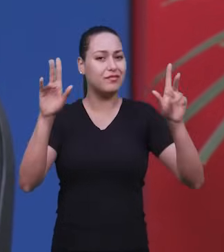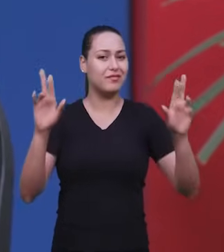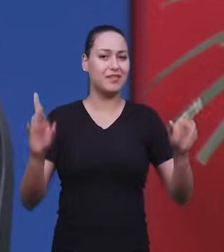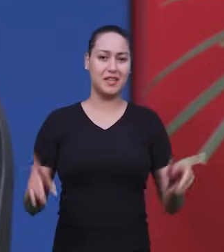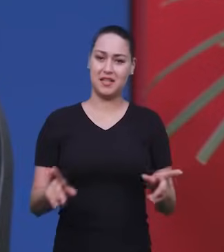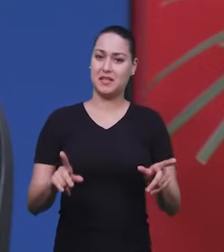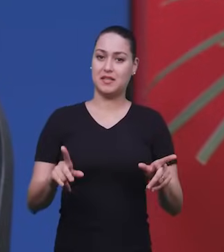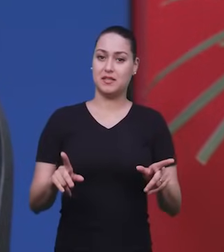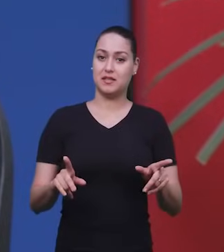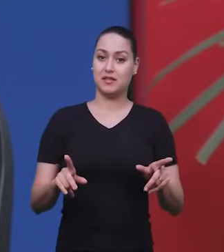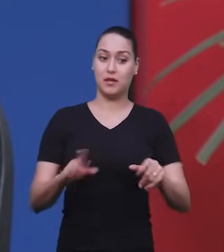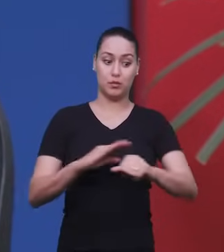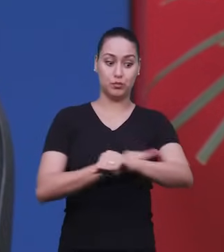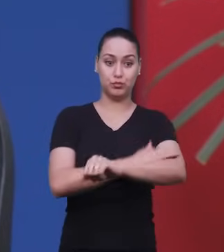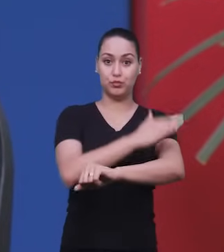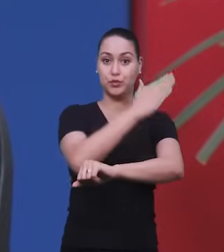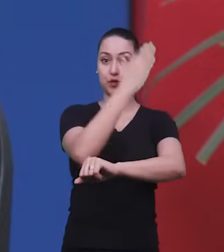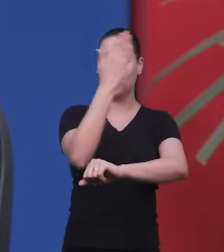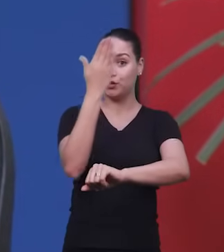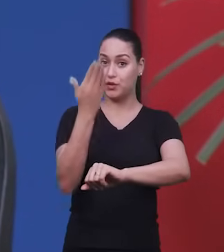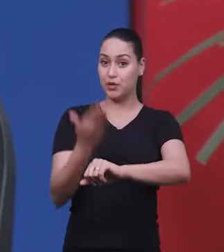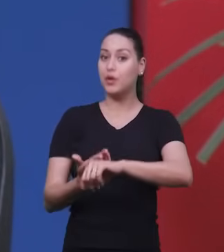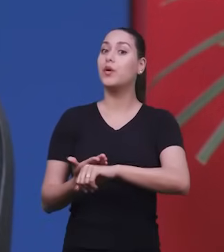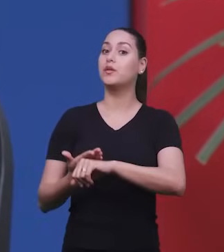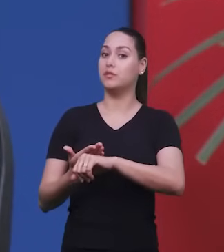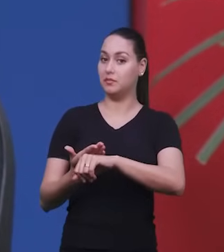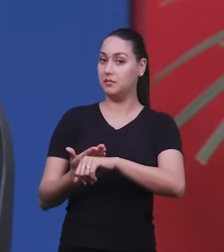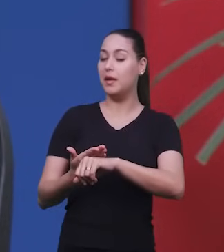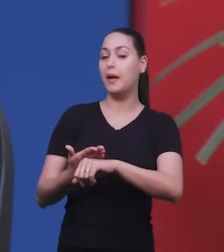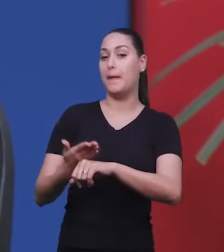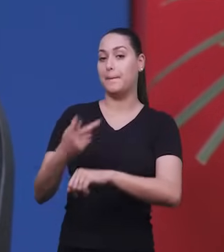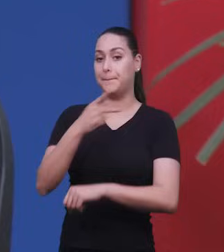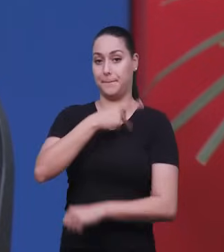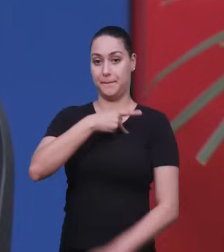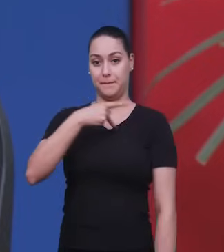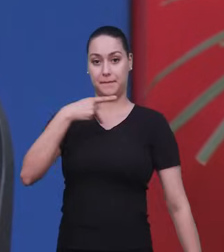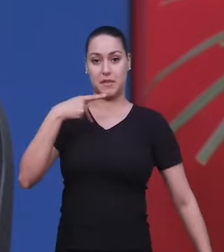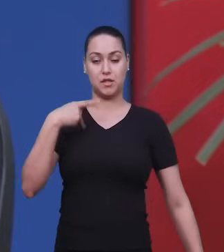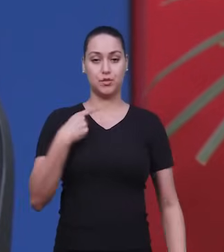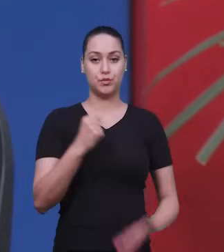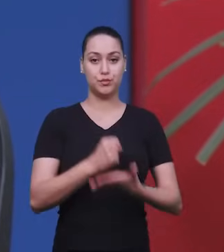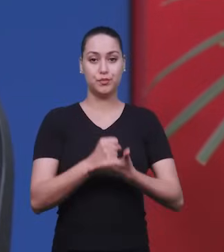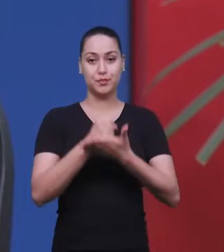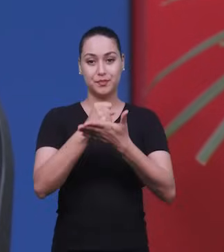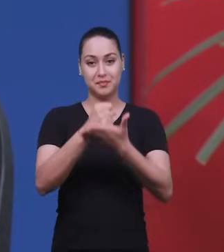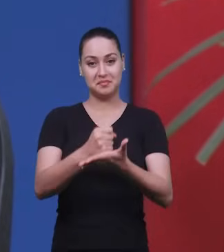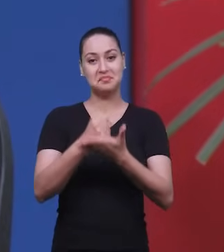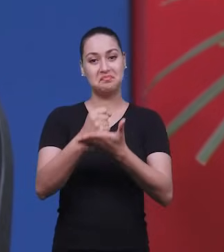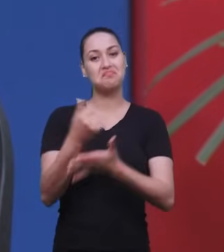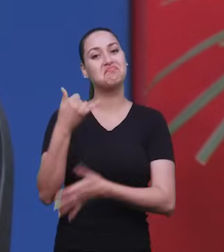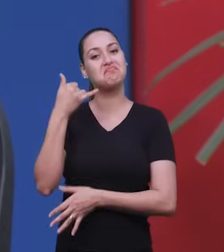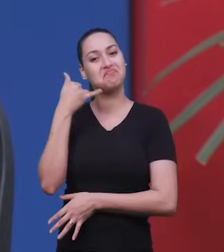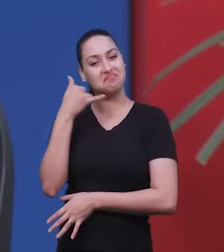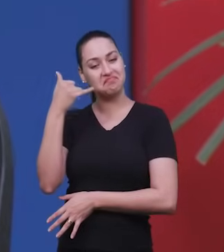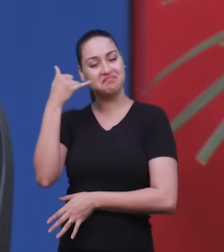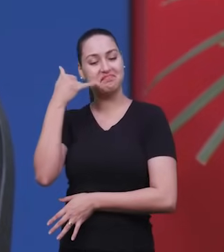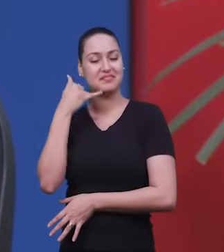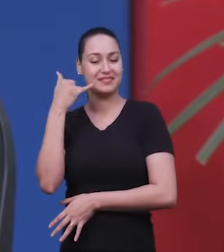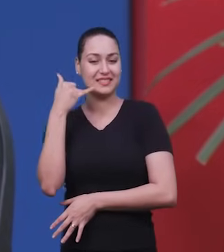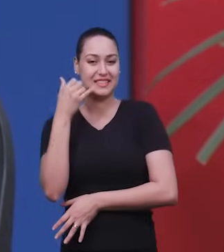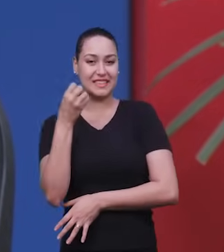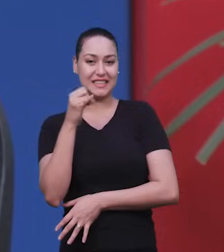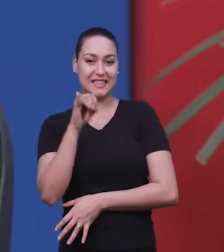E 24 horas temos companheiros, pastores, que atendem todo aquele